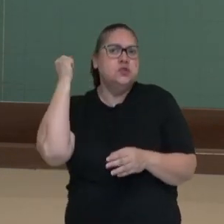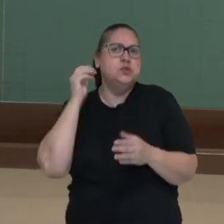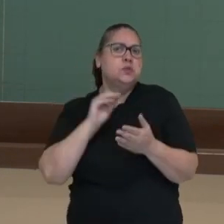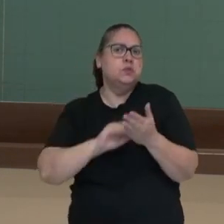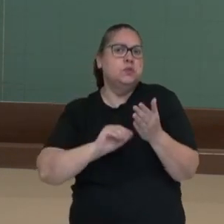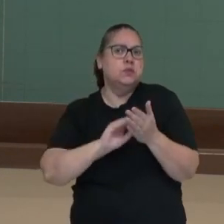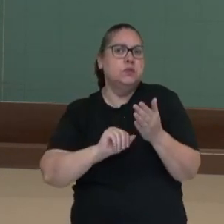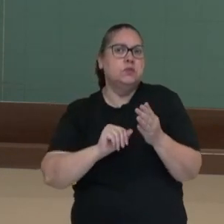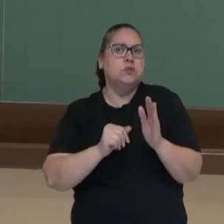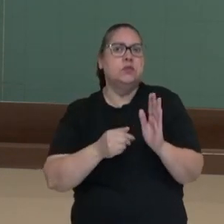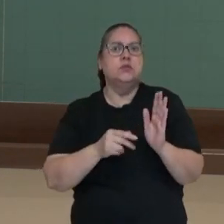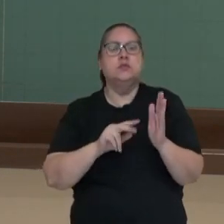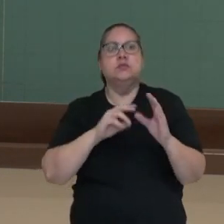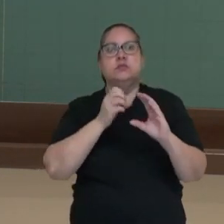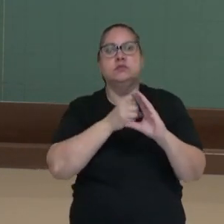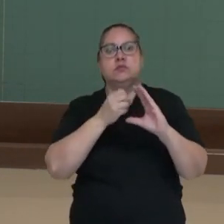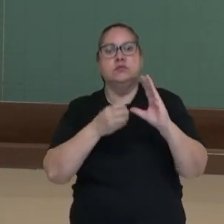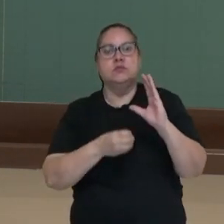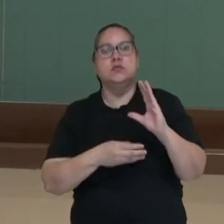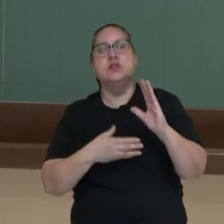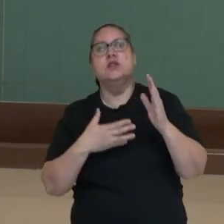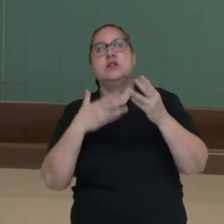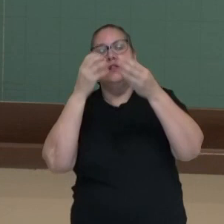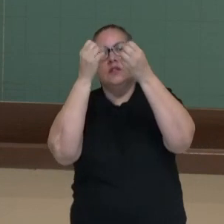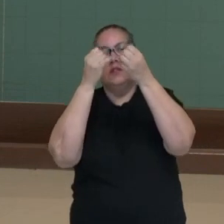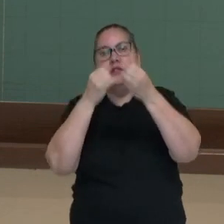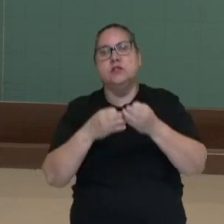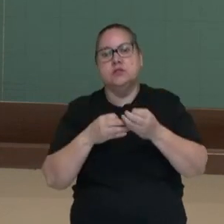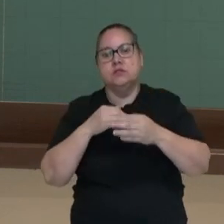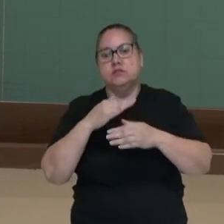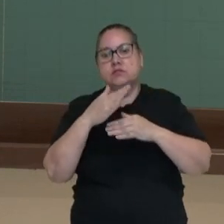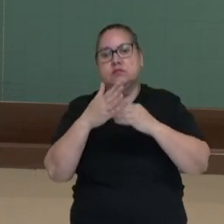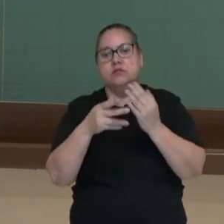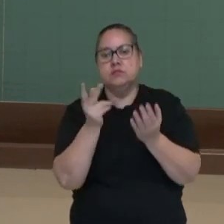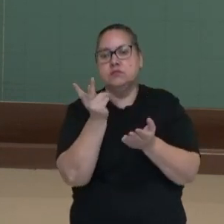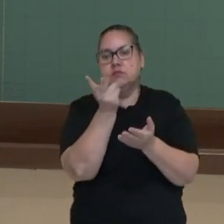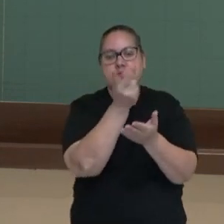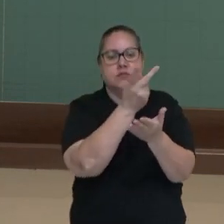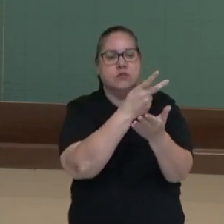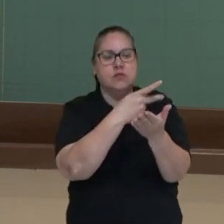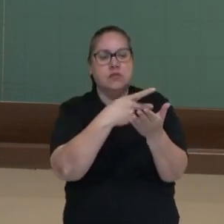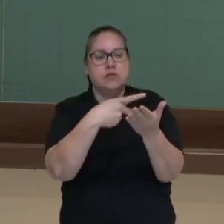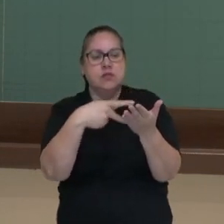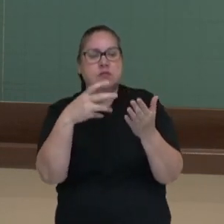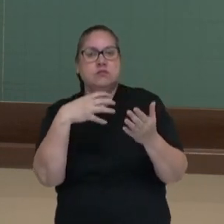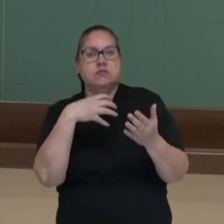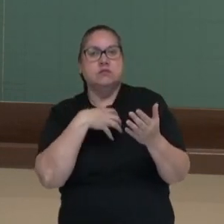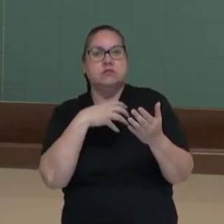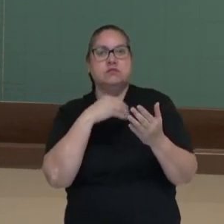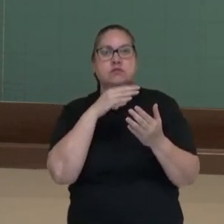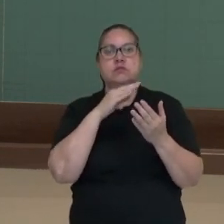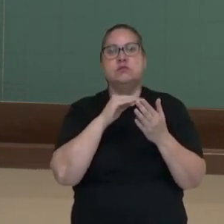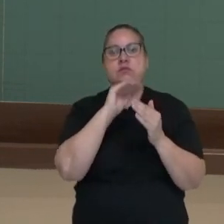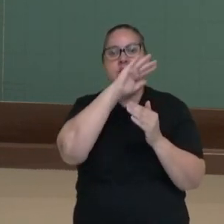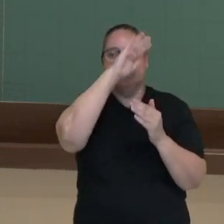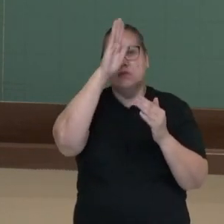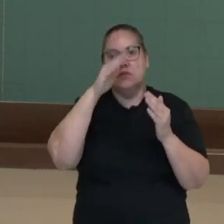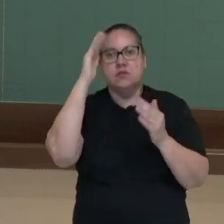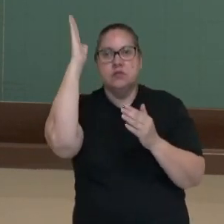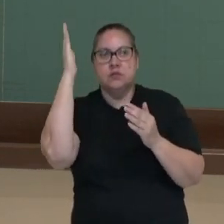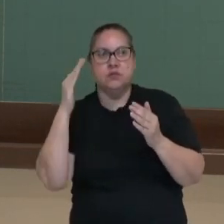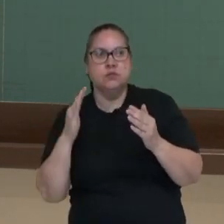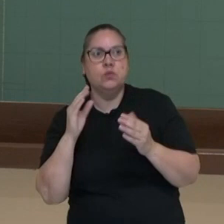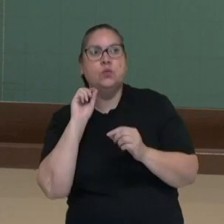vai caracterizar e é isso que vai desenhar as formas do relevo brasileiro. E o que é o